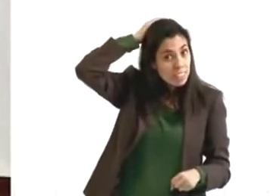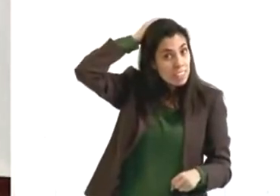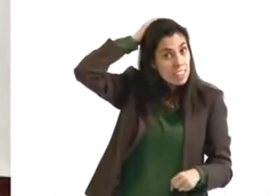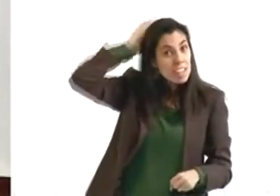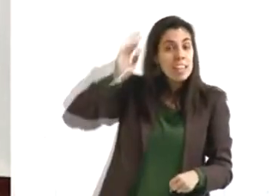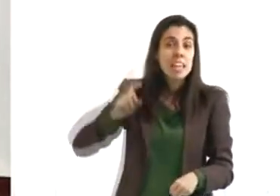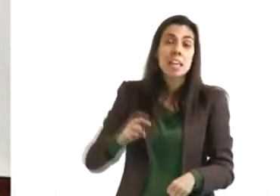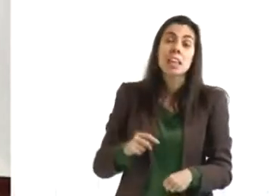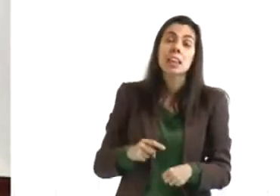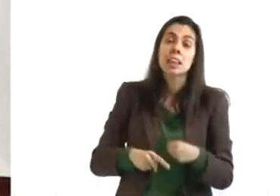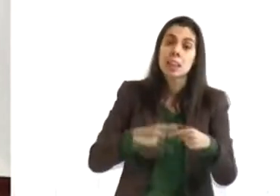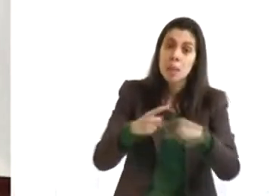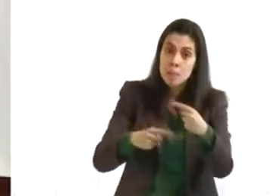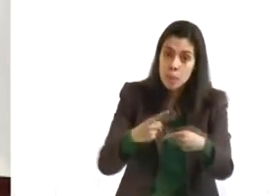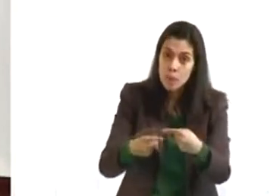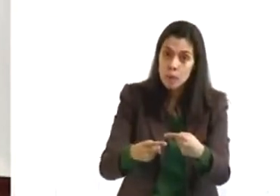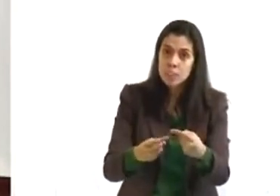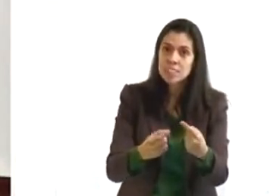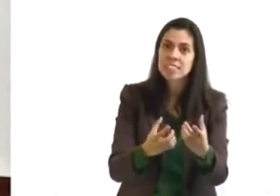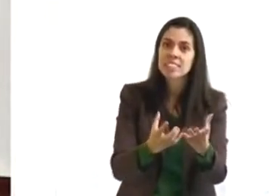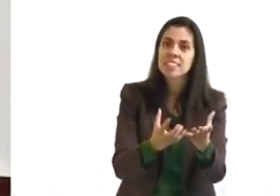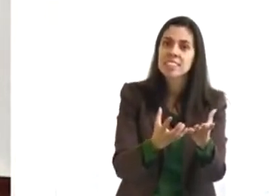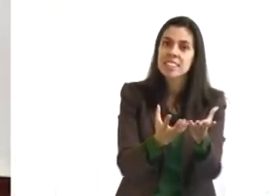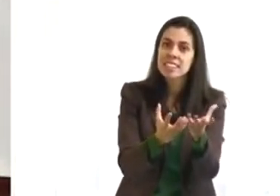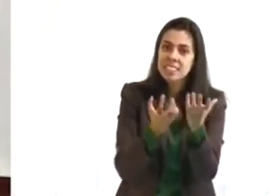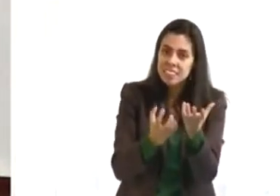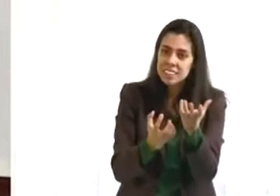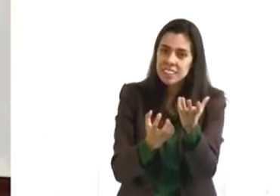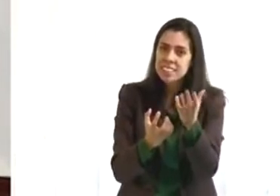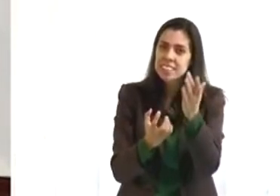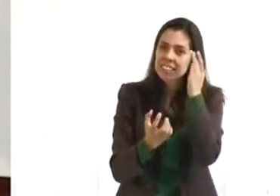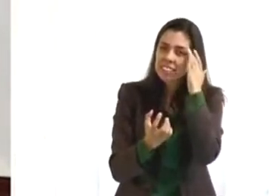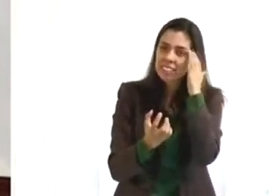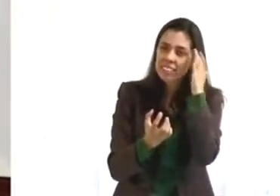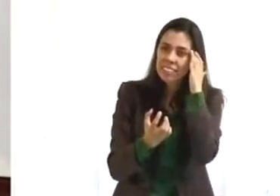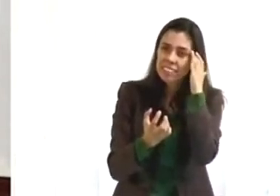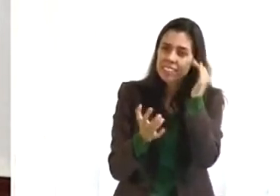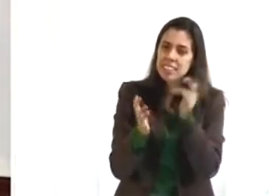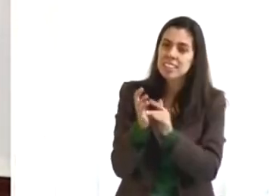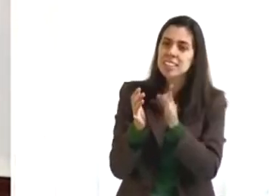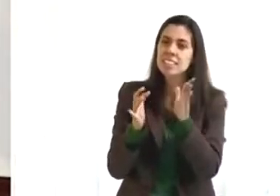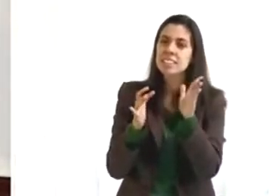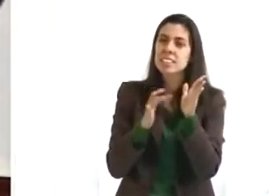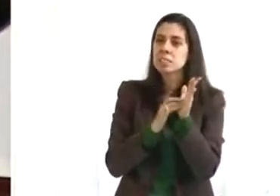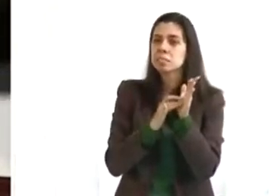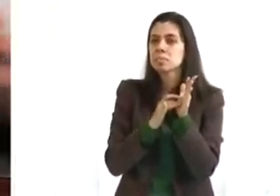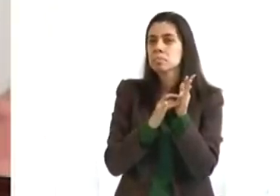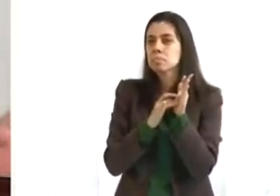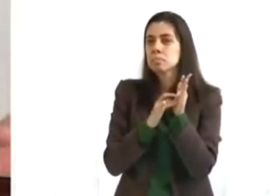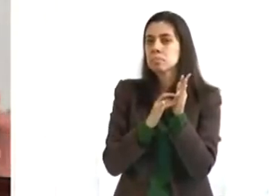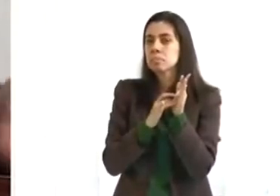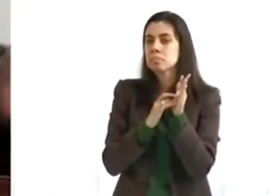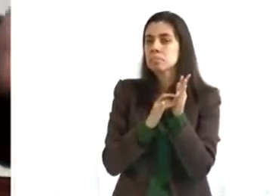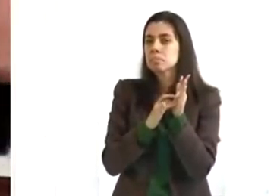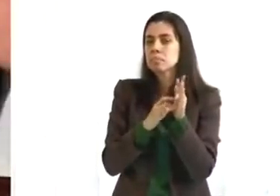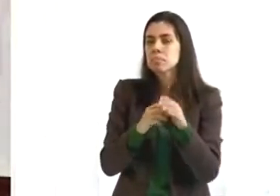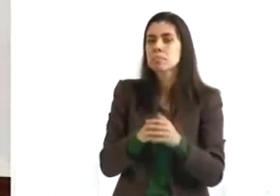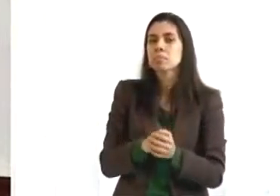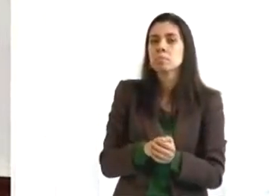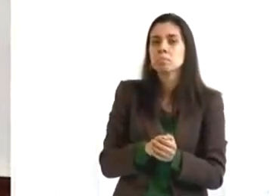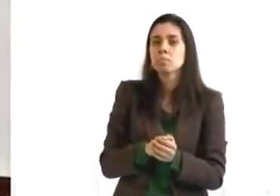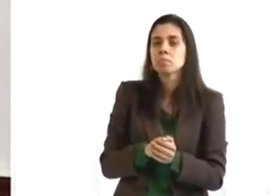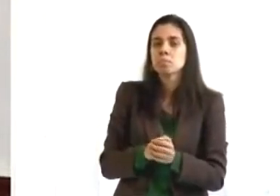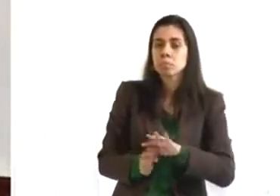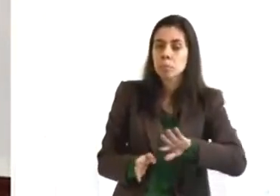maravilhosa graça do Senhor Jesus, porque a fé vem pelo ouvir e o ouvir da palavra de Deus. Paulo, escrevendo também lá aos Romanos, diz,